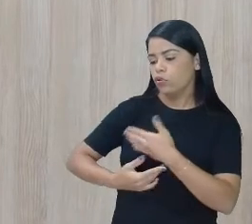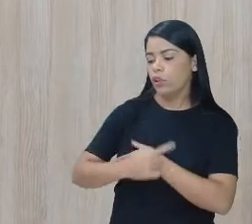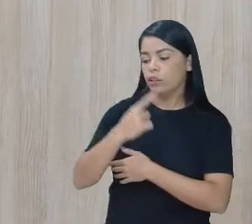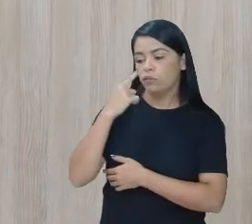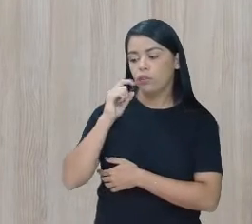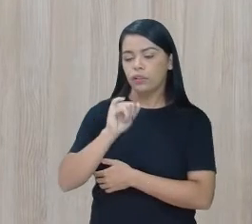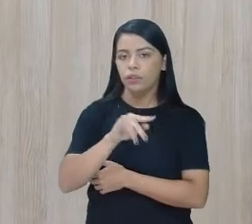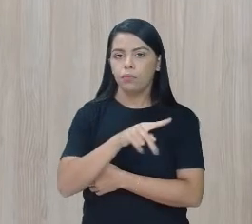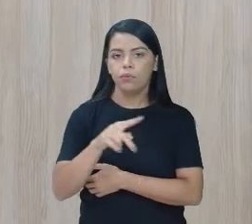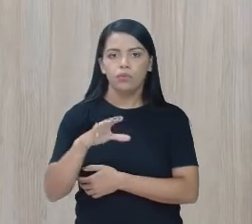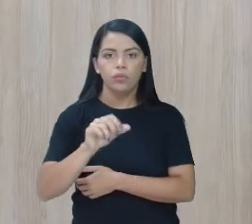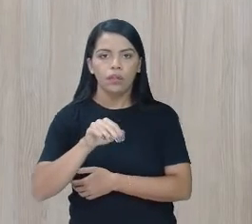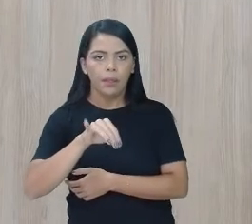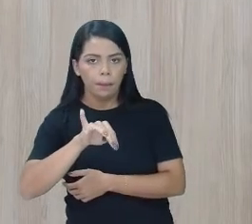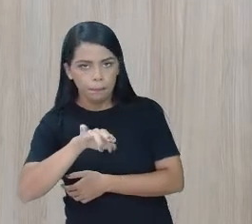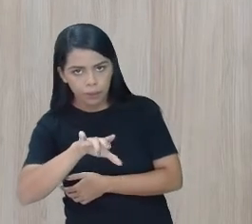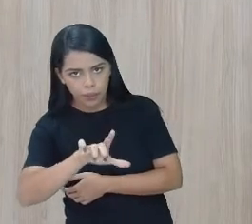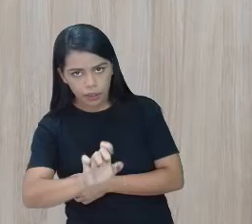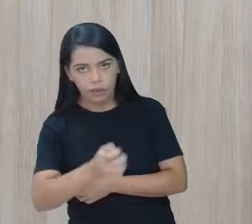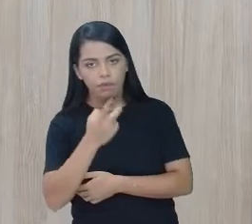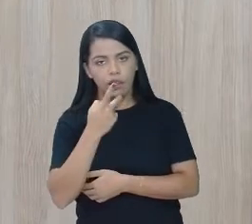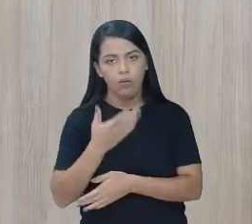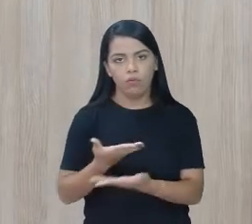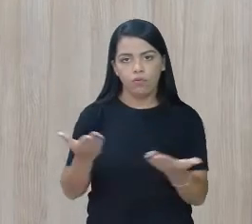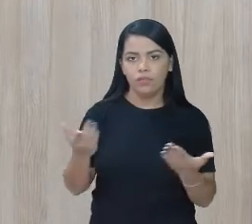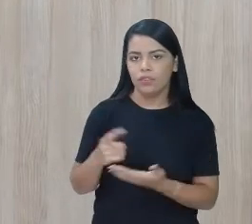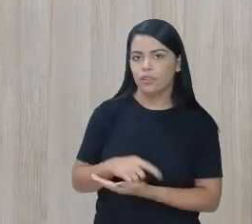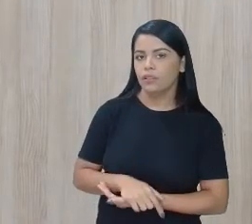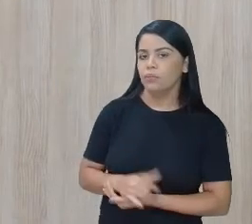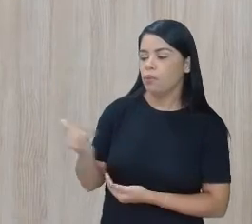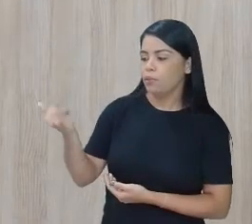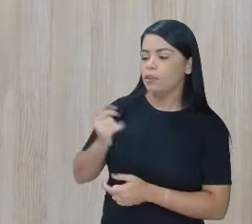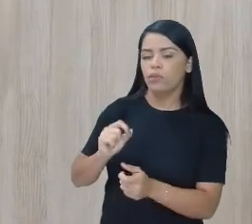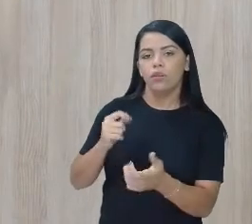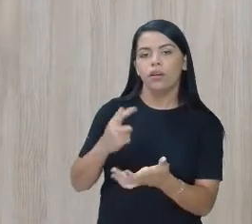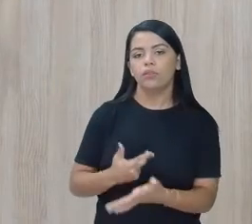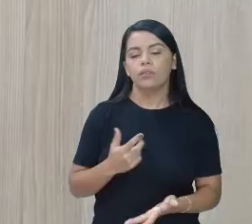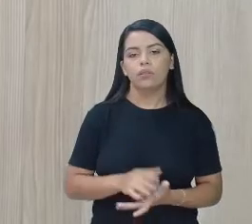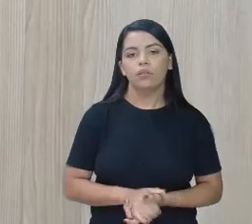com vocês, catucou vocês, bem muito, para me dizer o que está acontecendo.